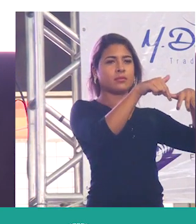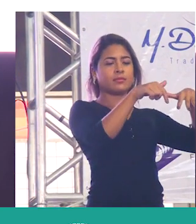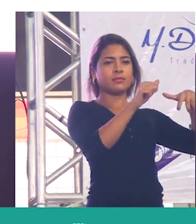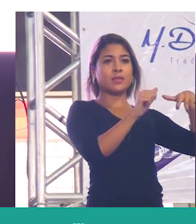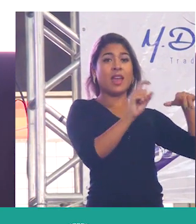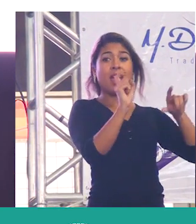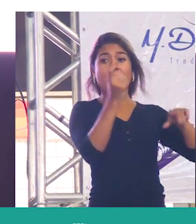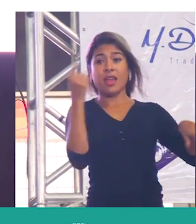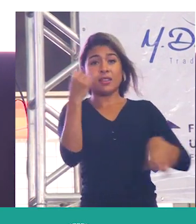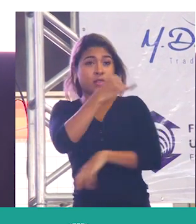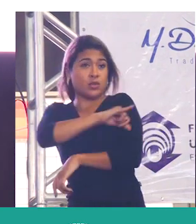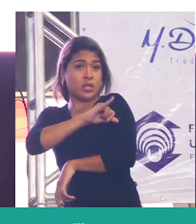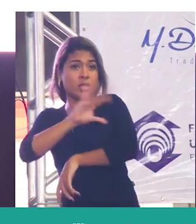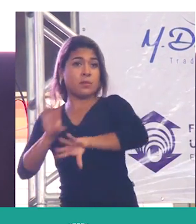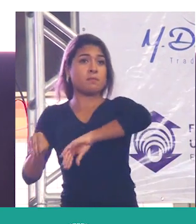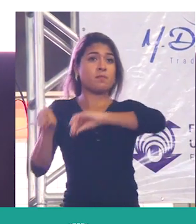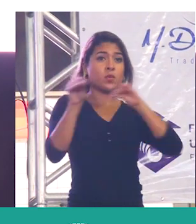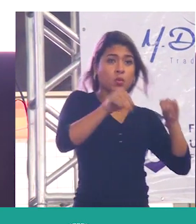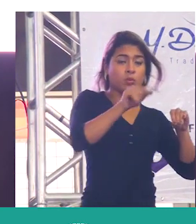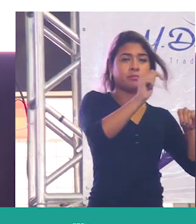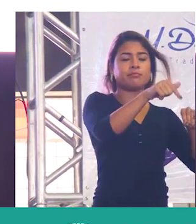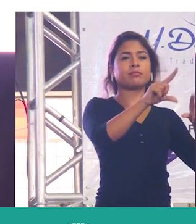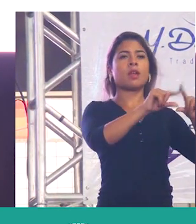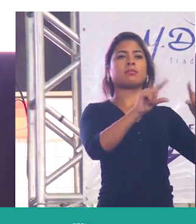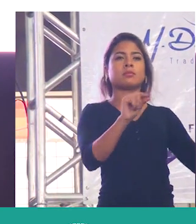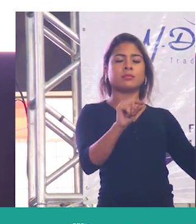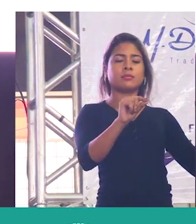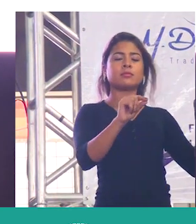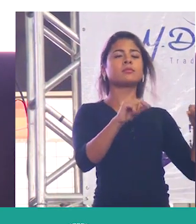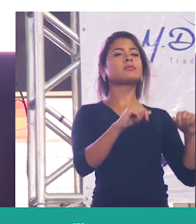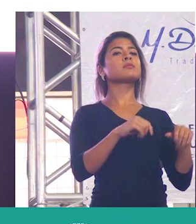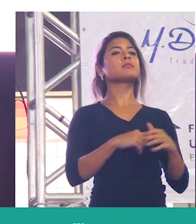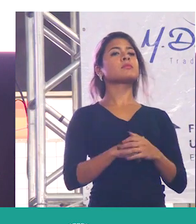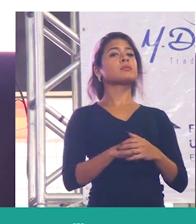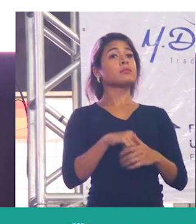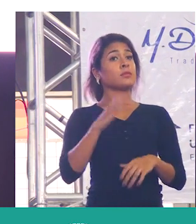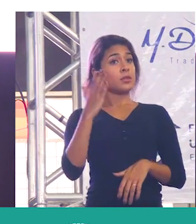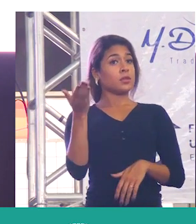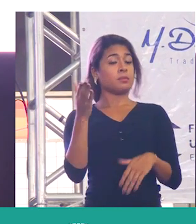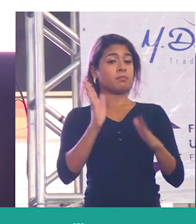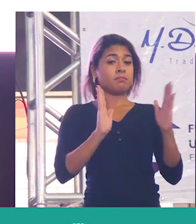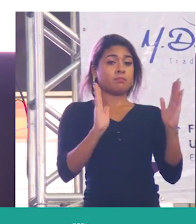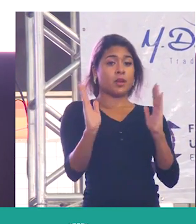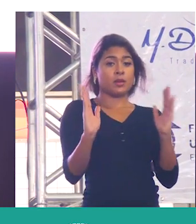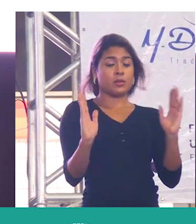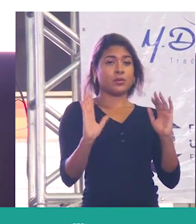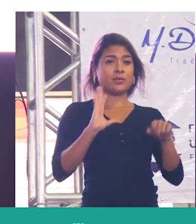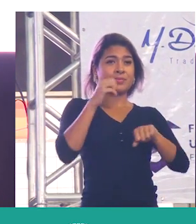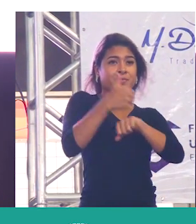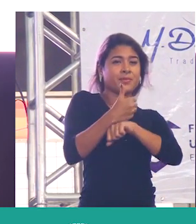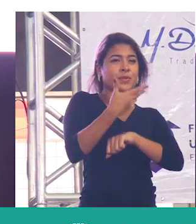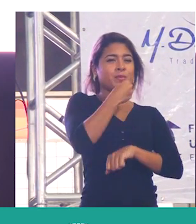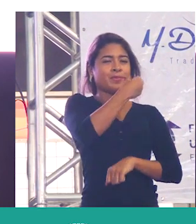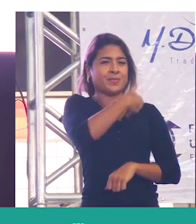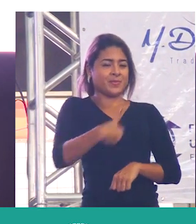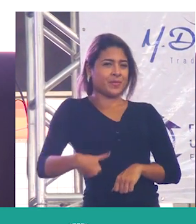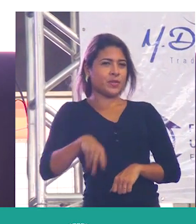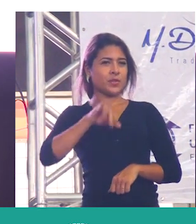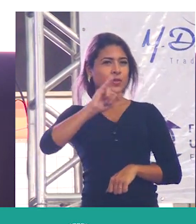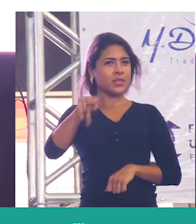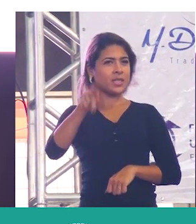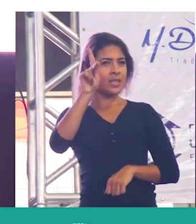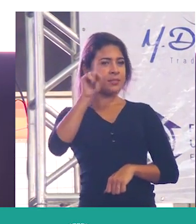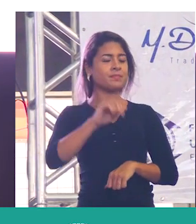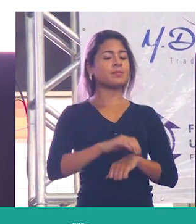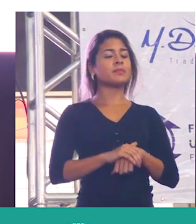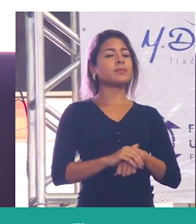de Janeiro. Tá certo? E, pessoal, nesse governo do JK, o Nordeste do Brasil experimentou